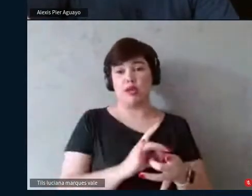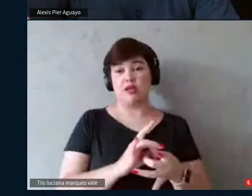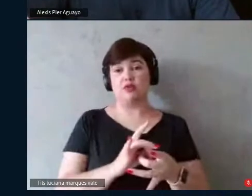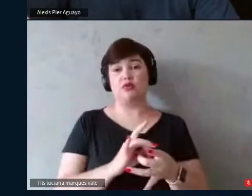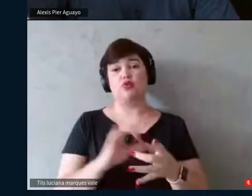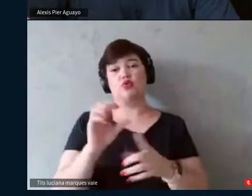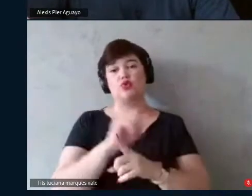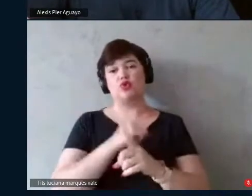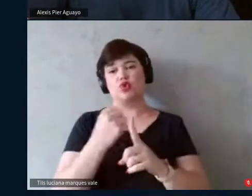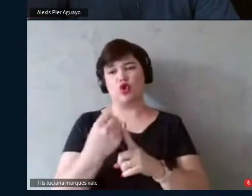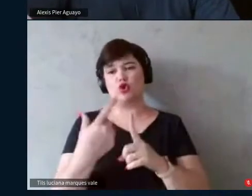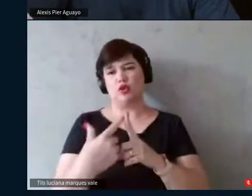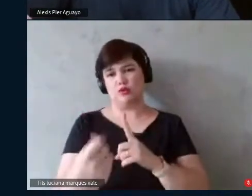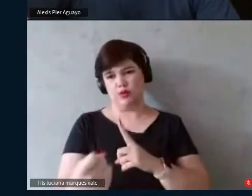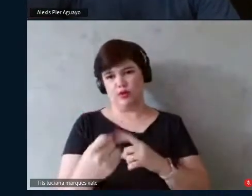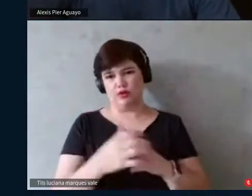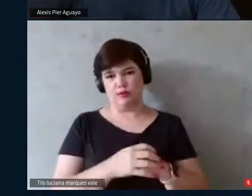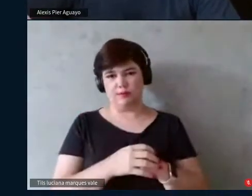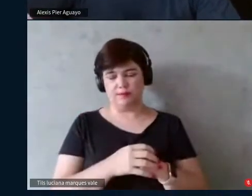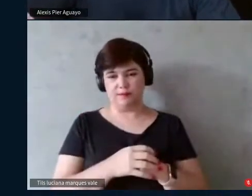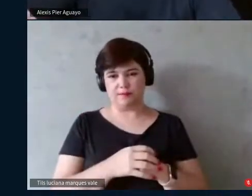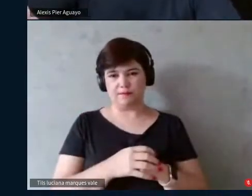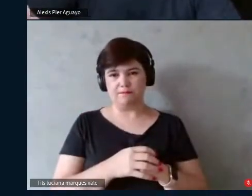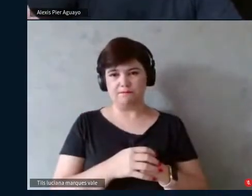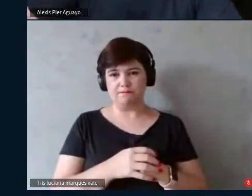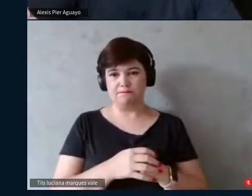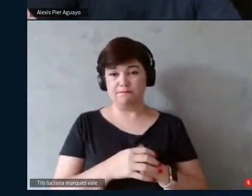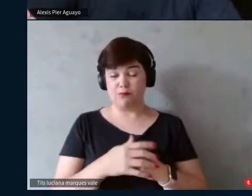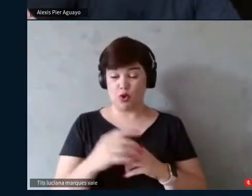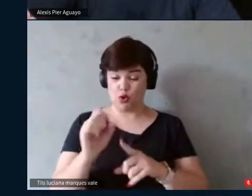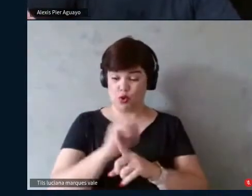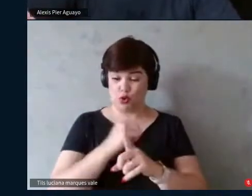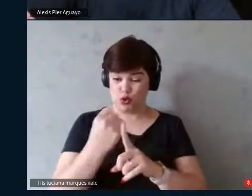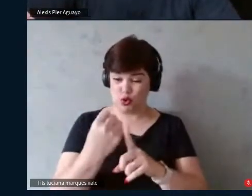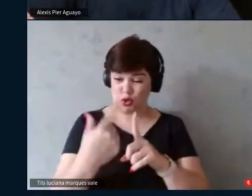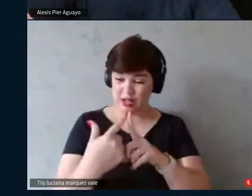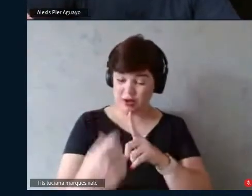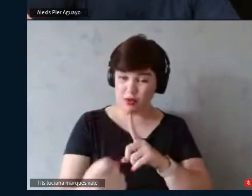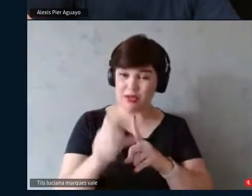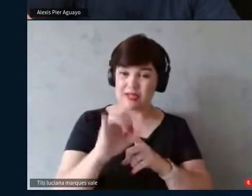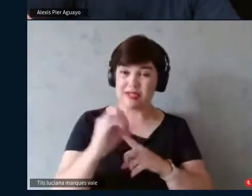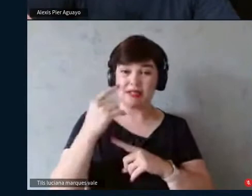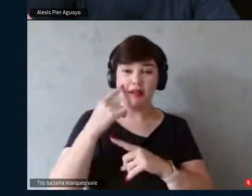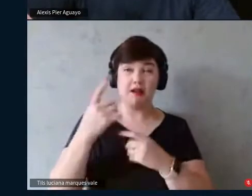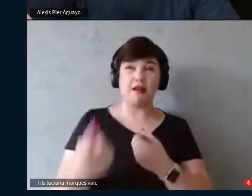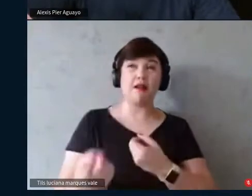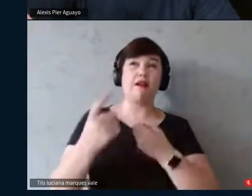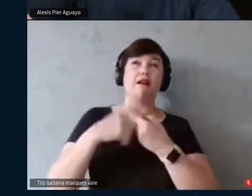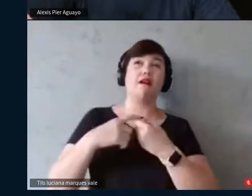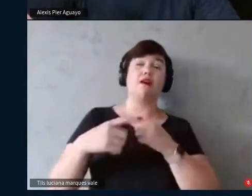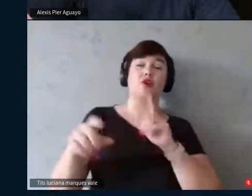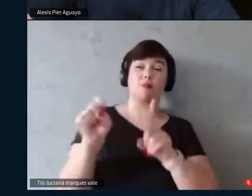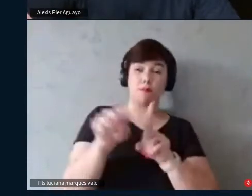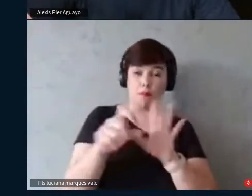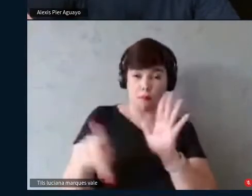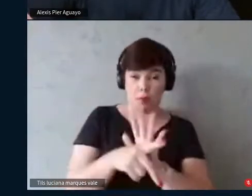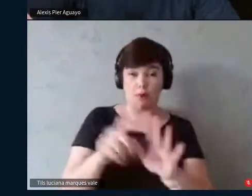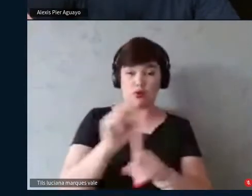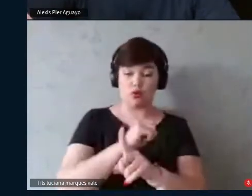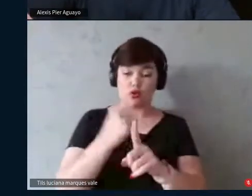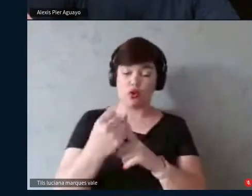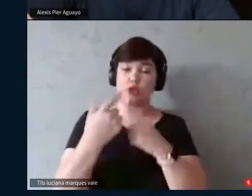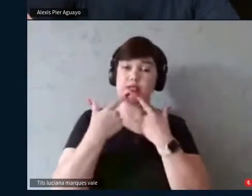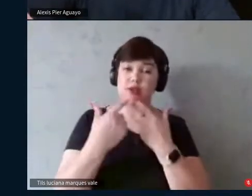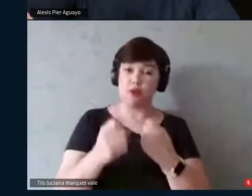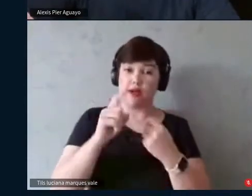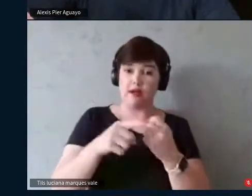o seu contexto de sociolinguístico. O sociolinguístico, se a gente for recuperar a sociolinguística enquanto